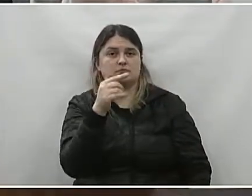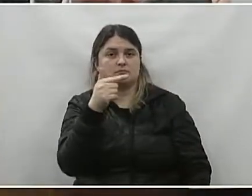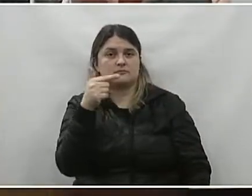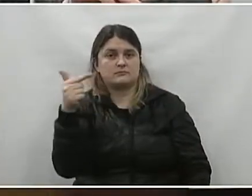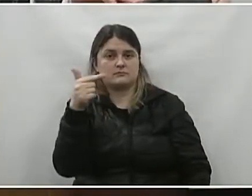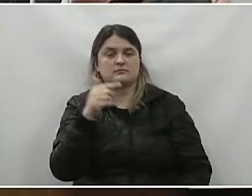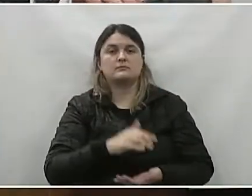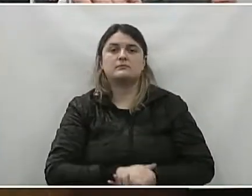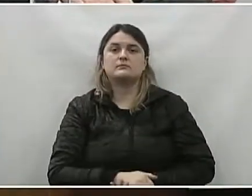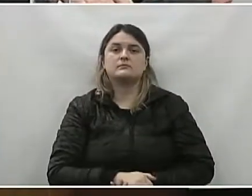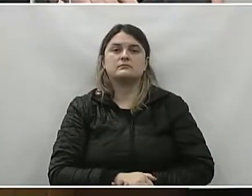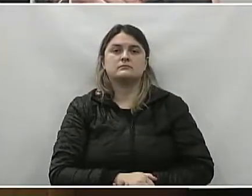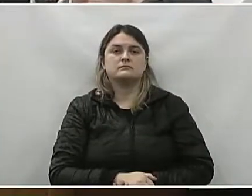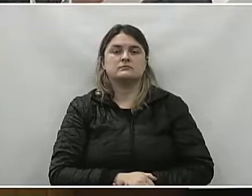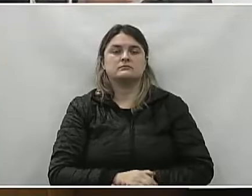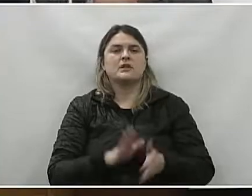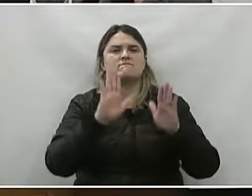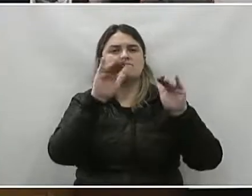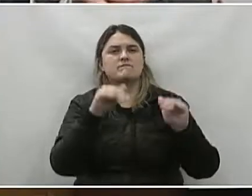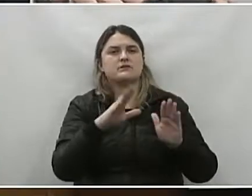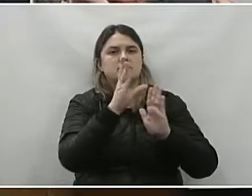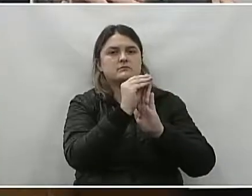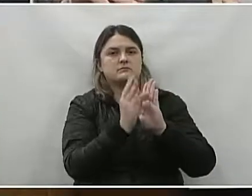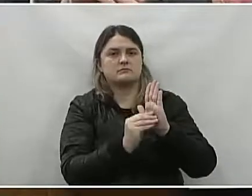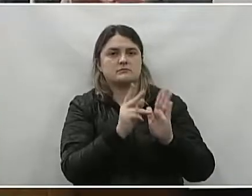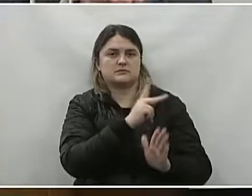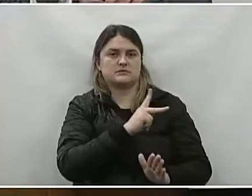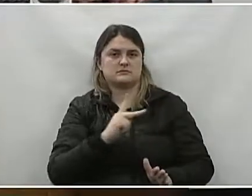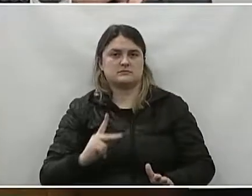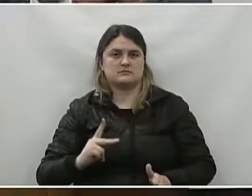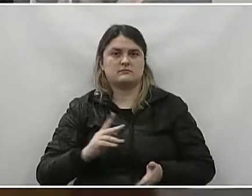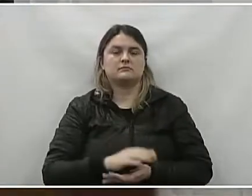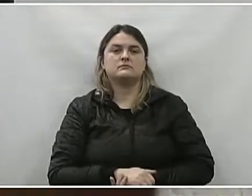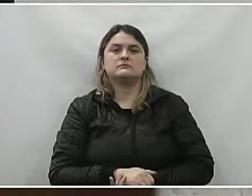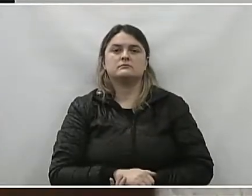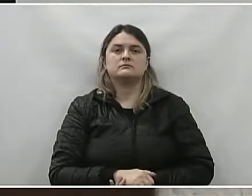2022. Fim da ordem do dia, senhor presidente.